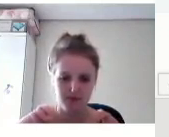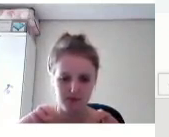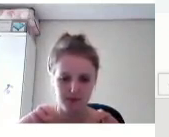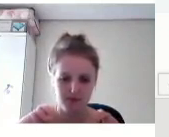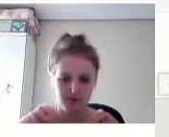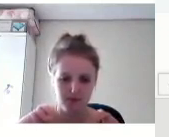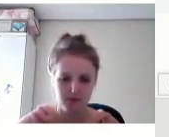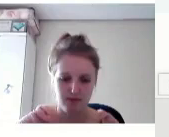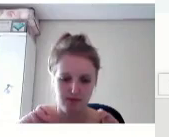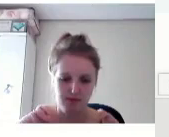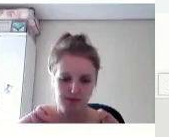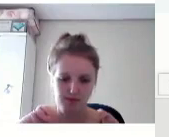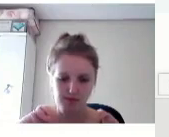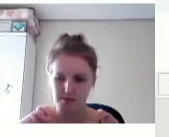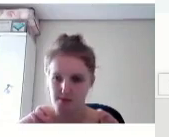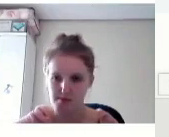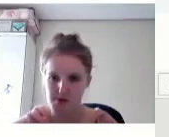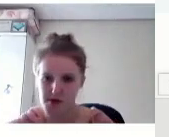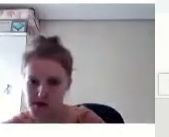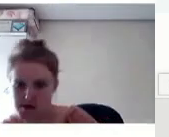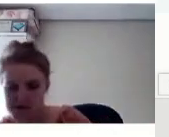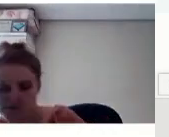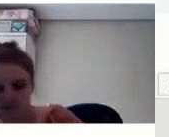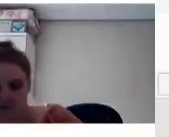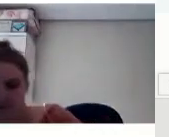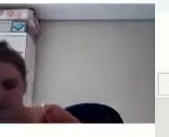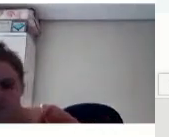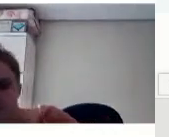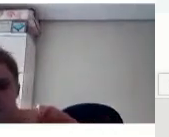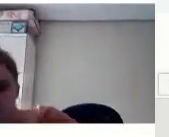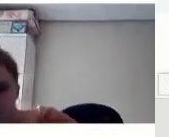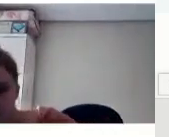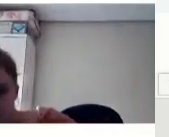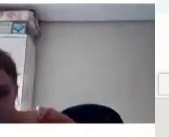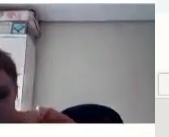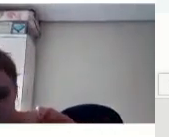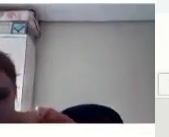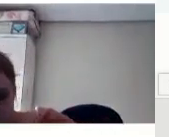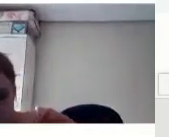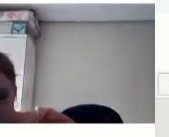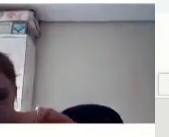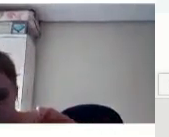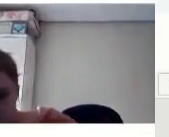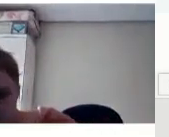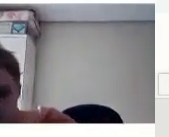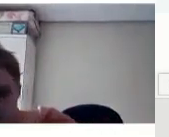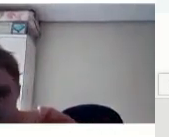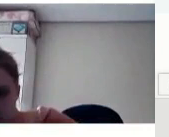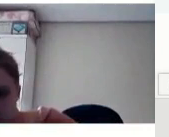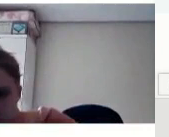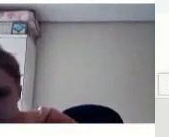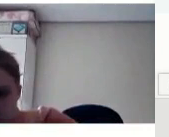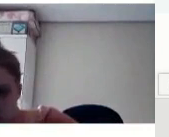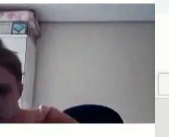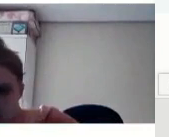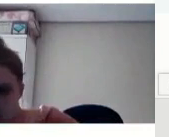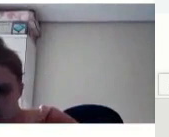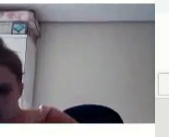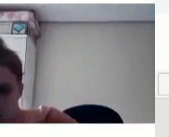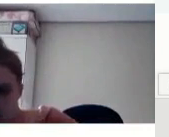a variação da funcional L em termos da integração de volume, e aqui eu reescrevo as duas derivadas funcionais em